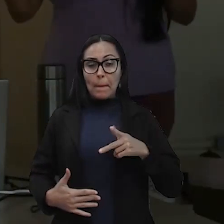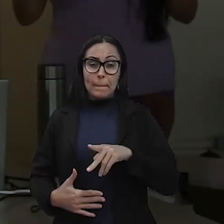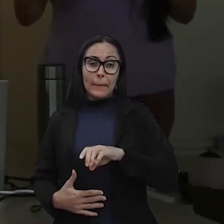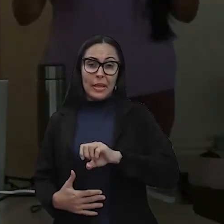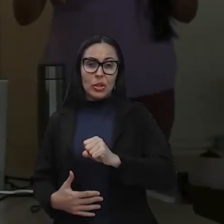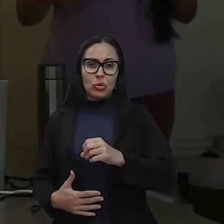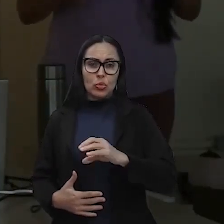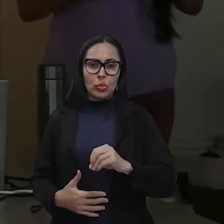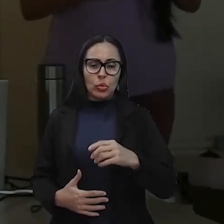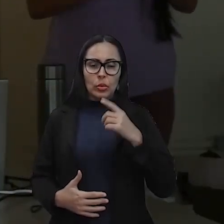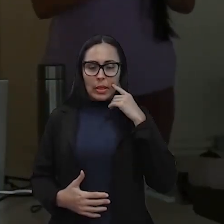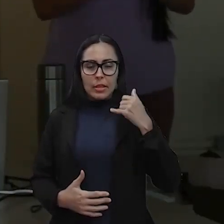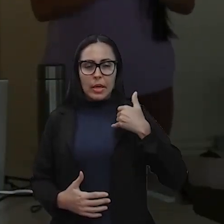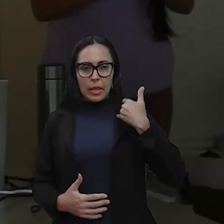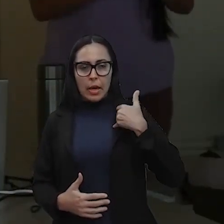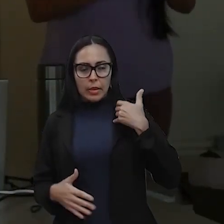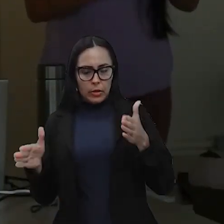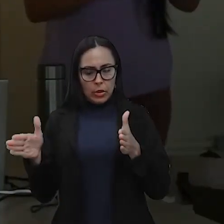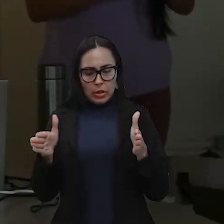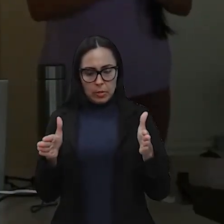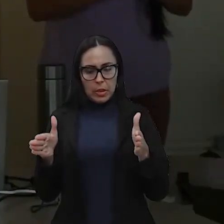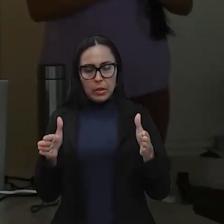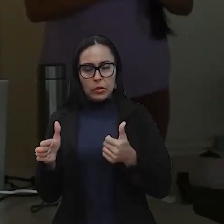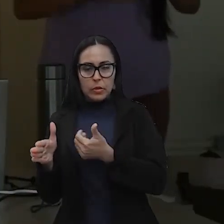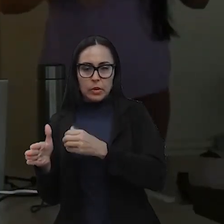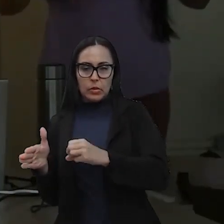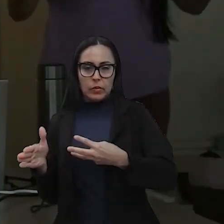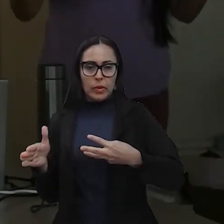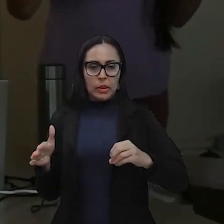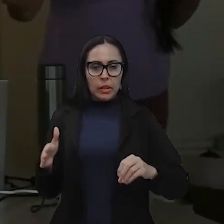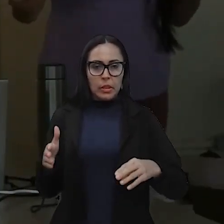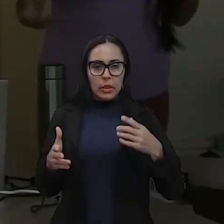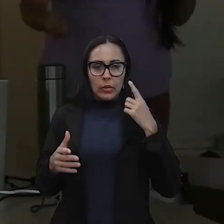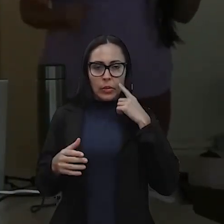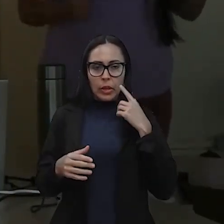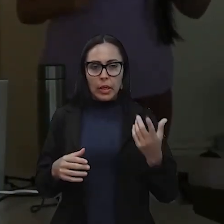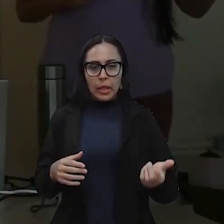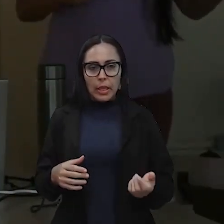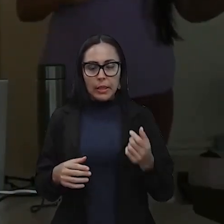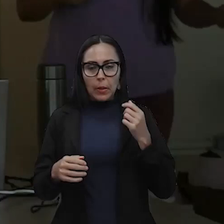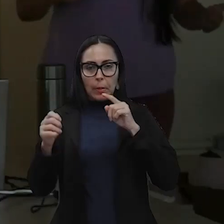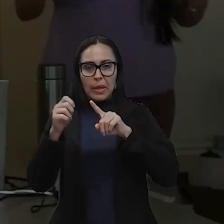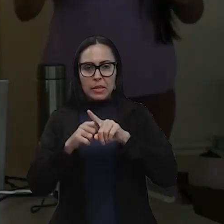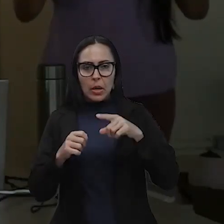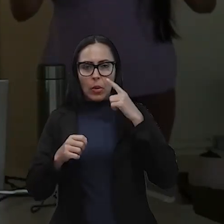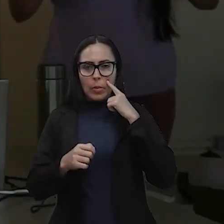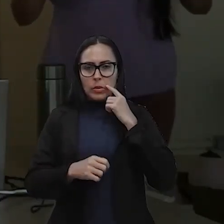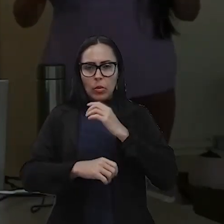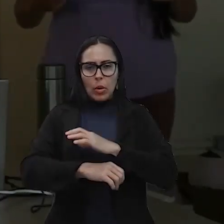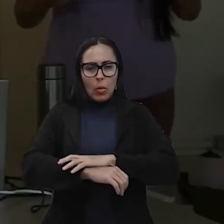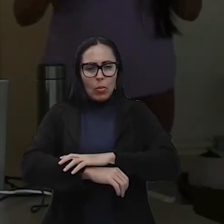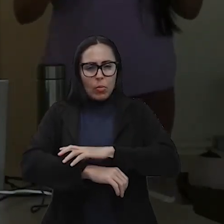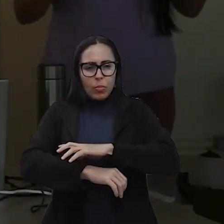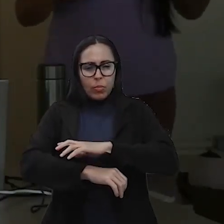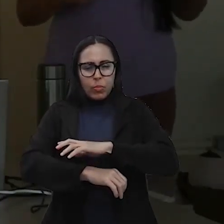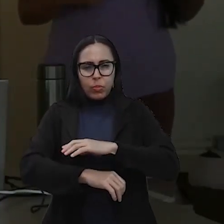de 19 a 30 anos. E no período mensal, a mulher incha um pouquinho, tem um pouquinho de edema, é